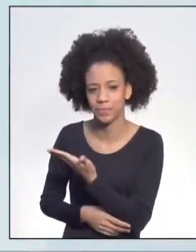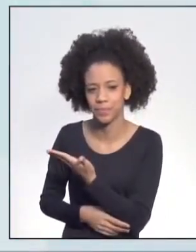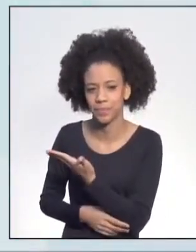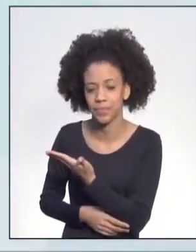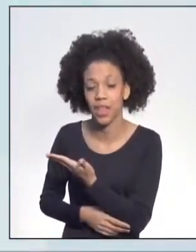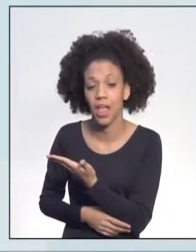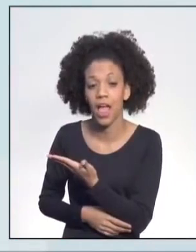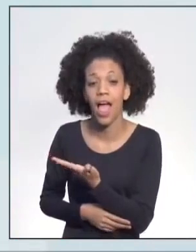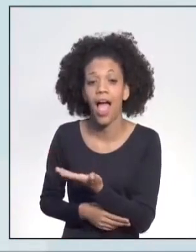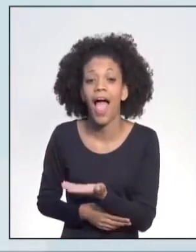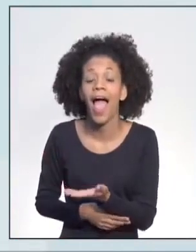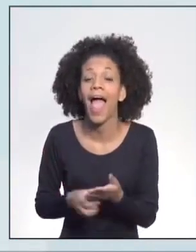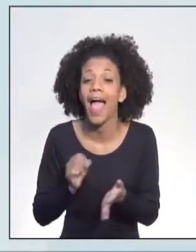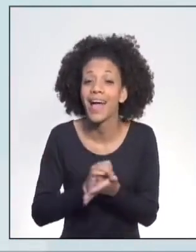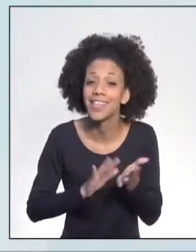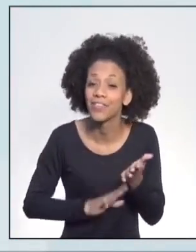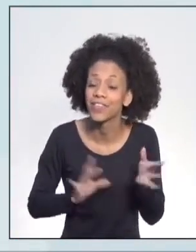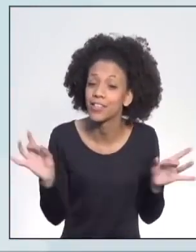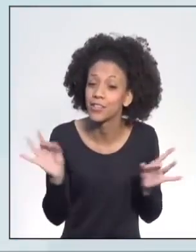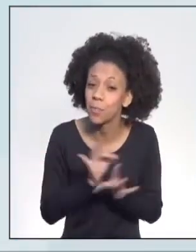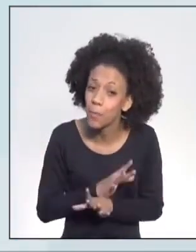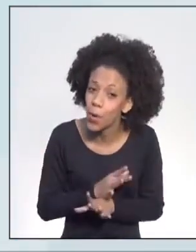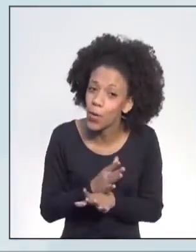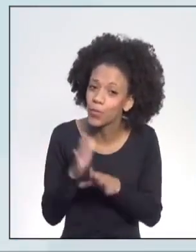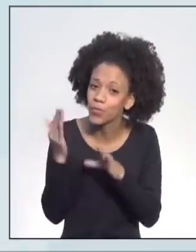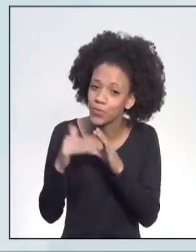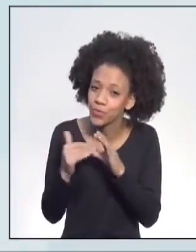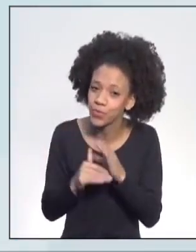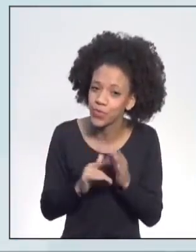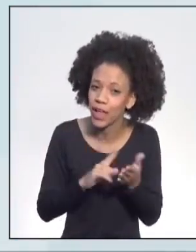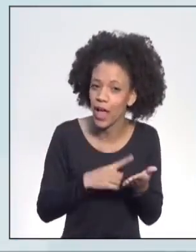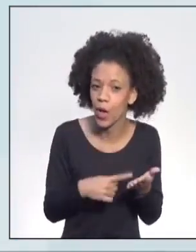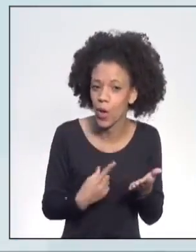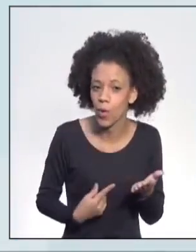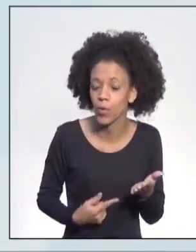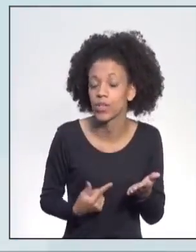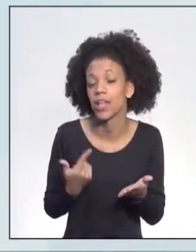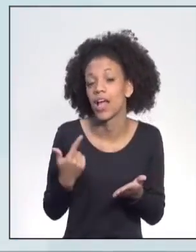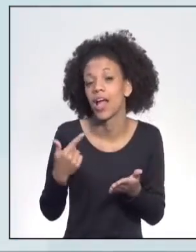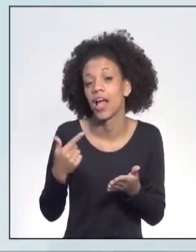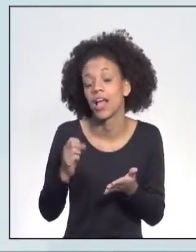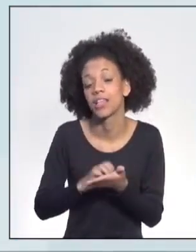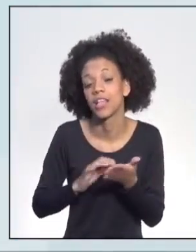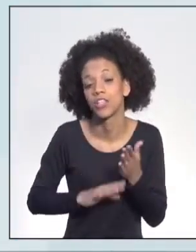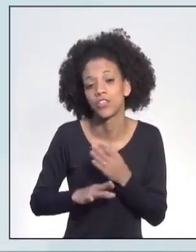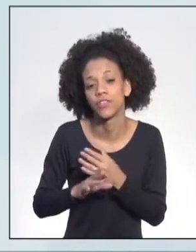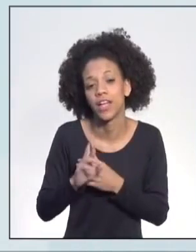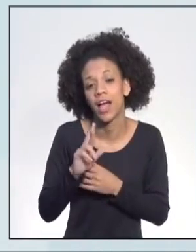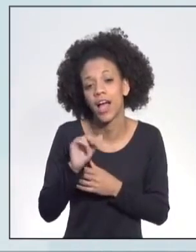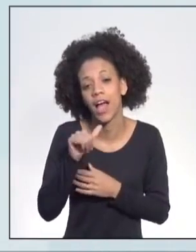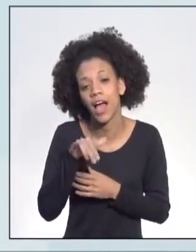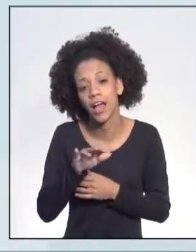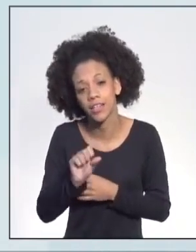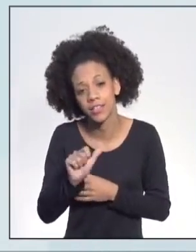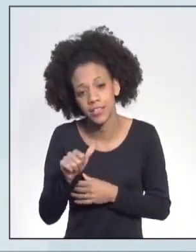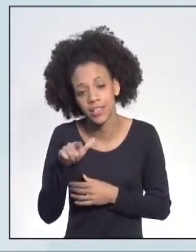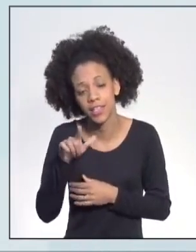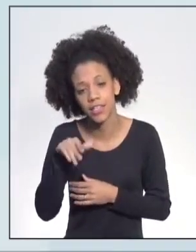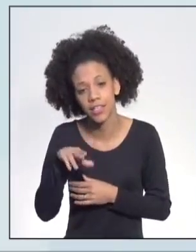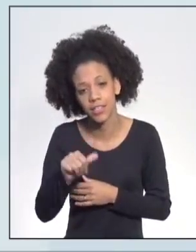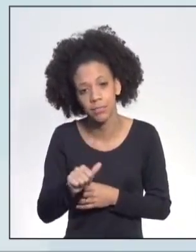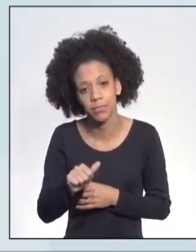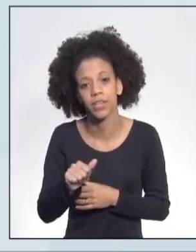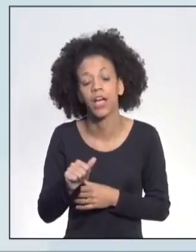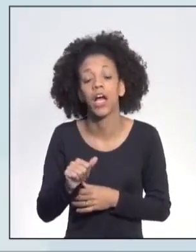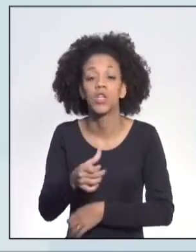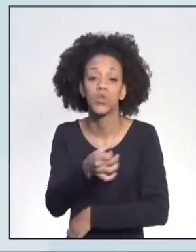o protagonismo juvenil. Hoje nós temos aí o caderno da atividade da aluna Raíssa Lima Camilo, do